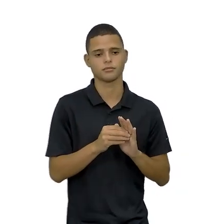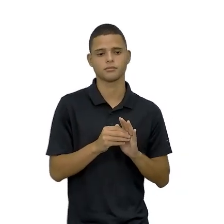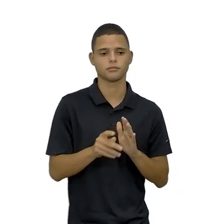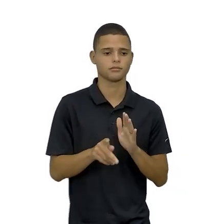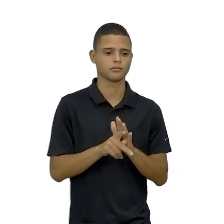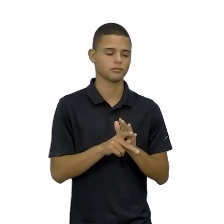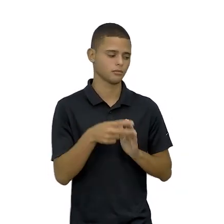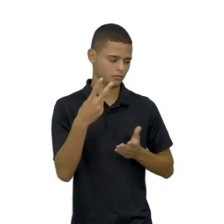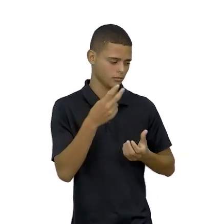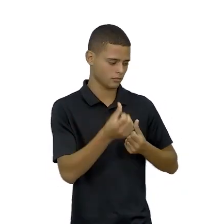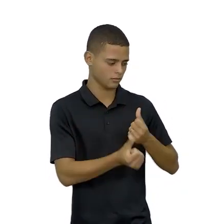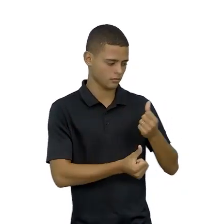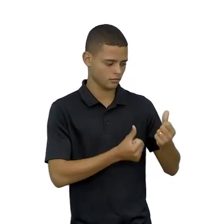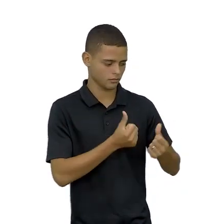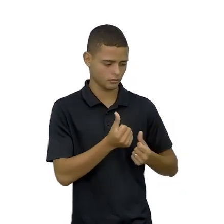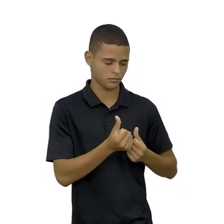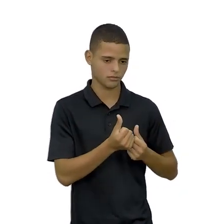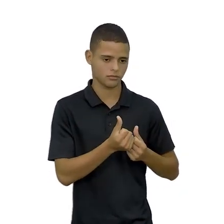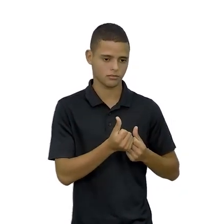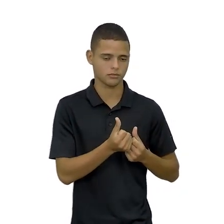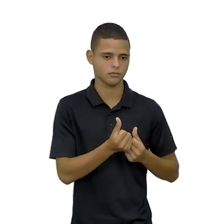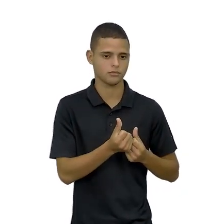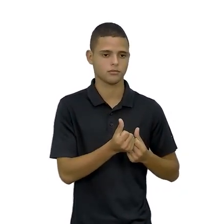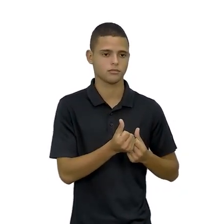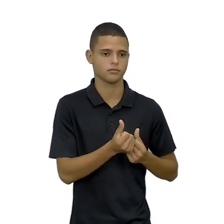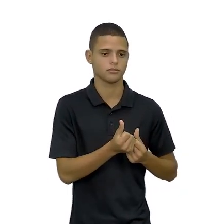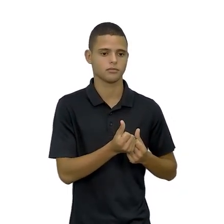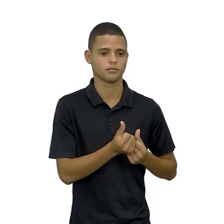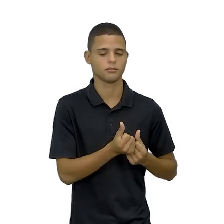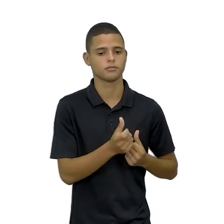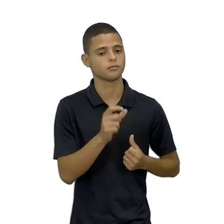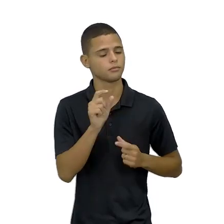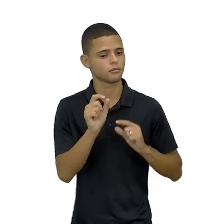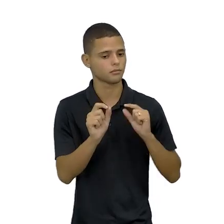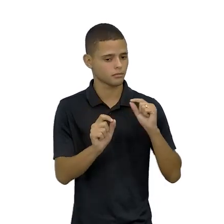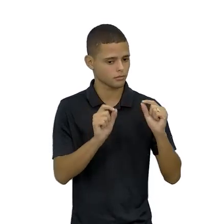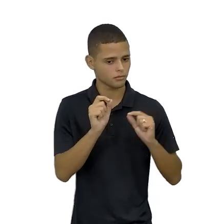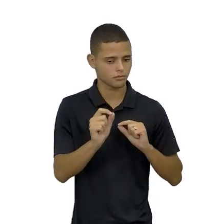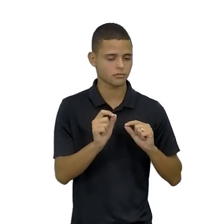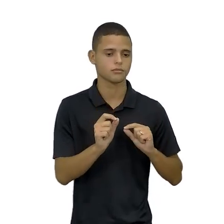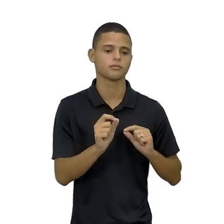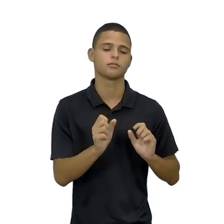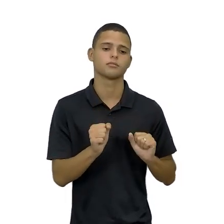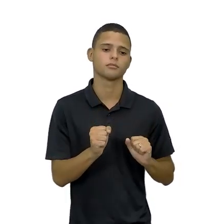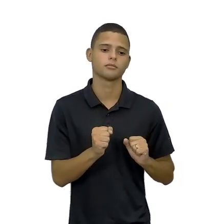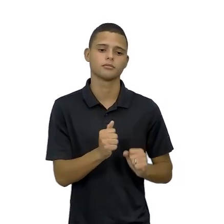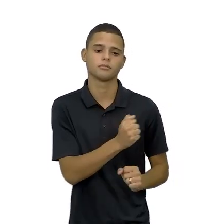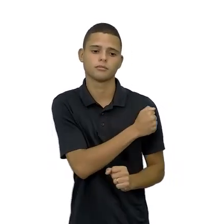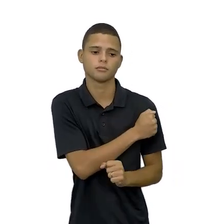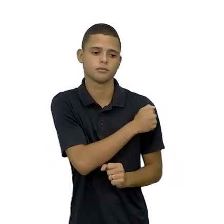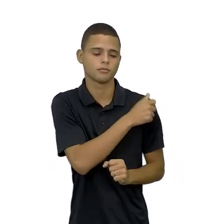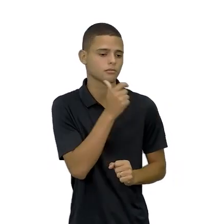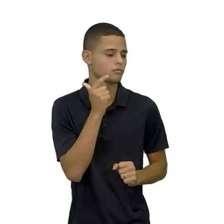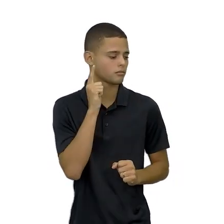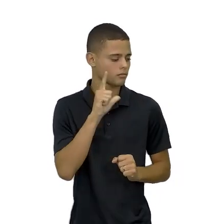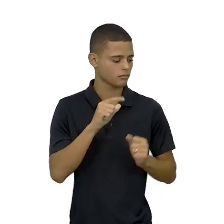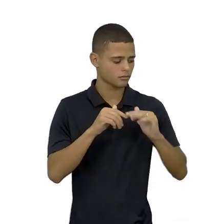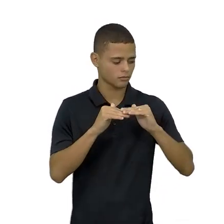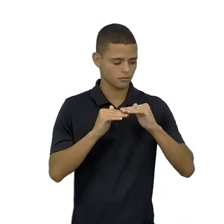segundo bimestre, o item 4 e o item 15, em que o desempenho dos estudantes continua bastante